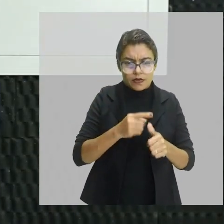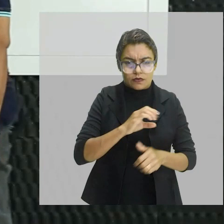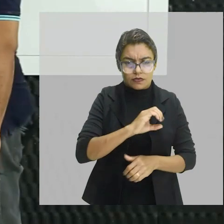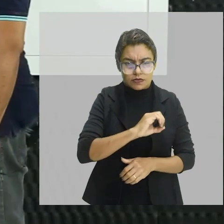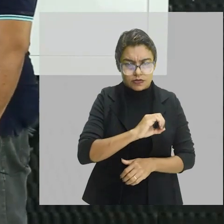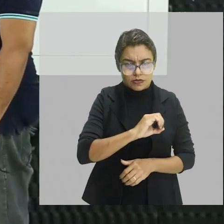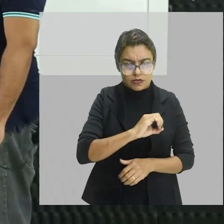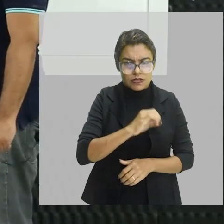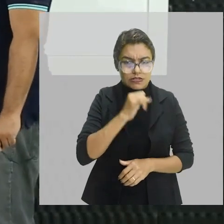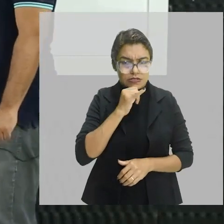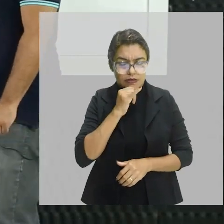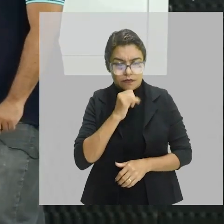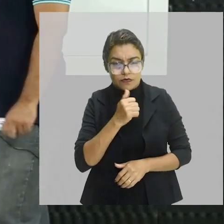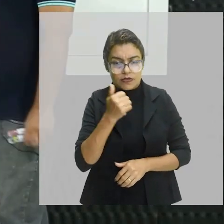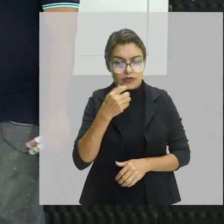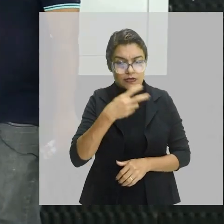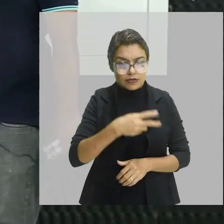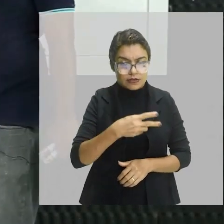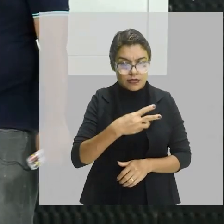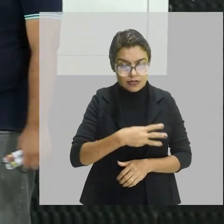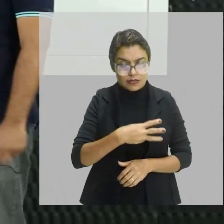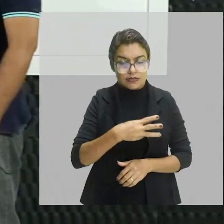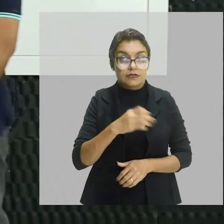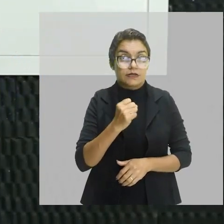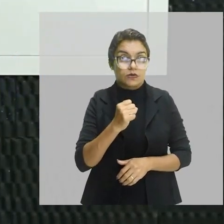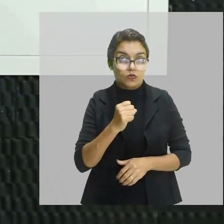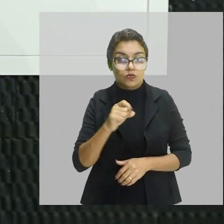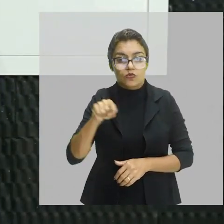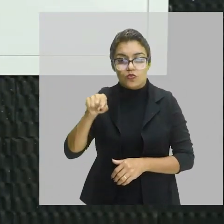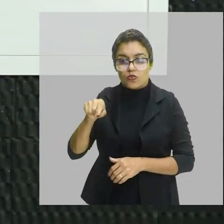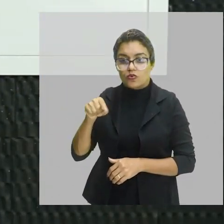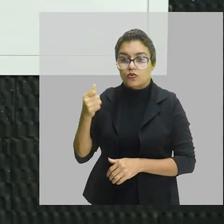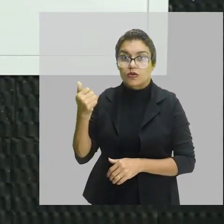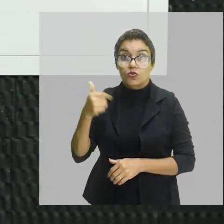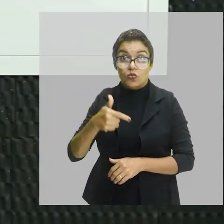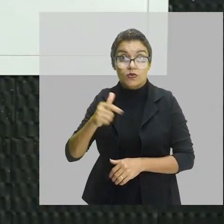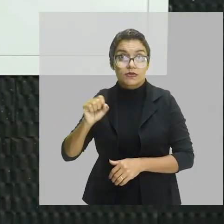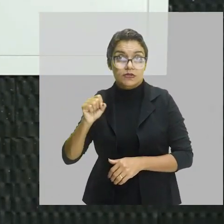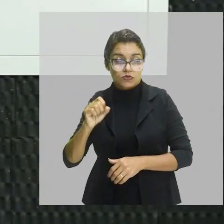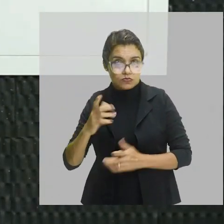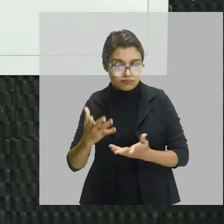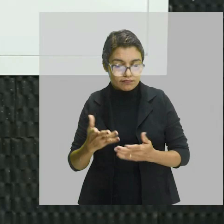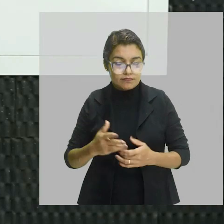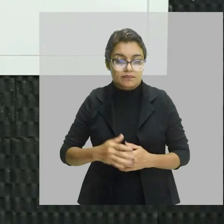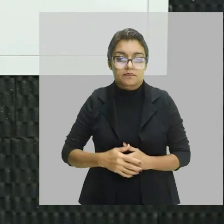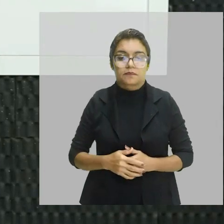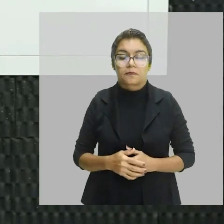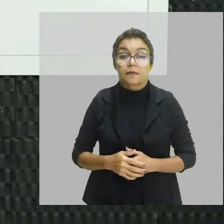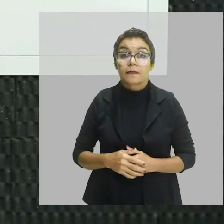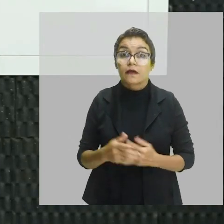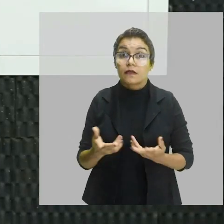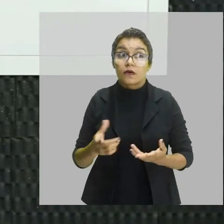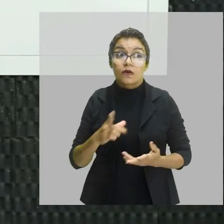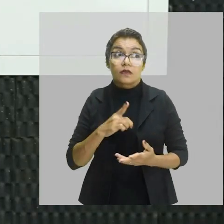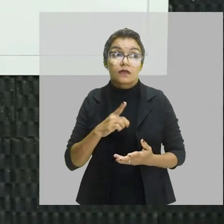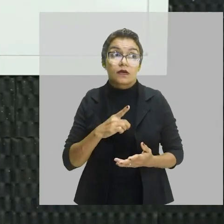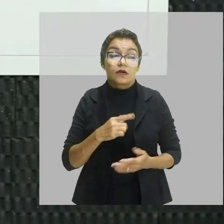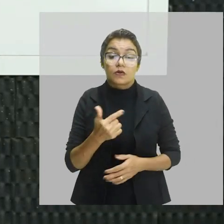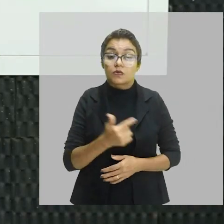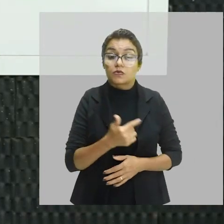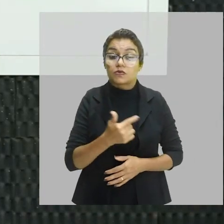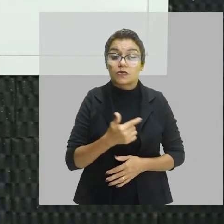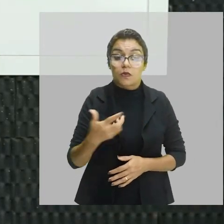e o outro vai de 0 a 100 em 12,9 segundos, certo? Aí nós temos o segundo parâmetro, que é a